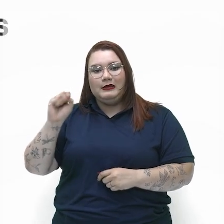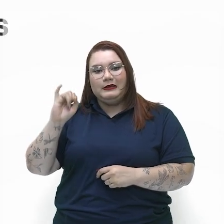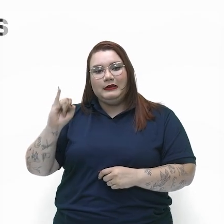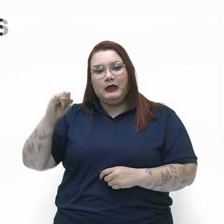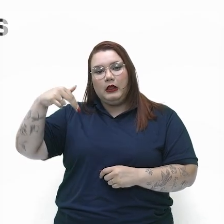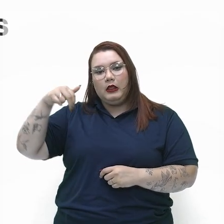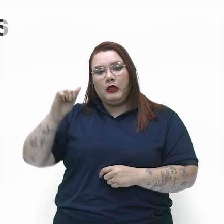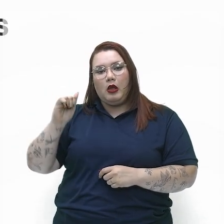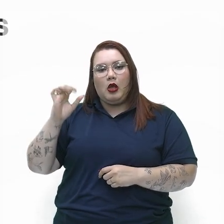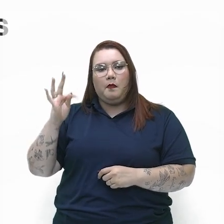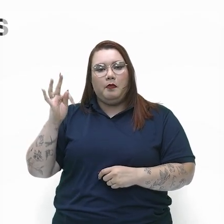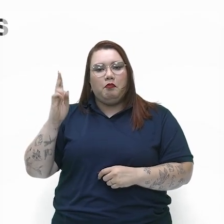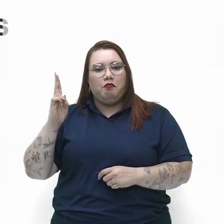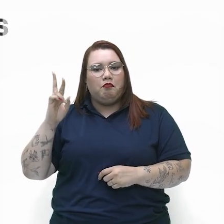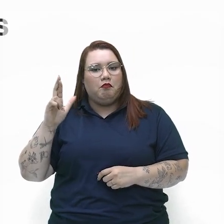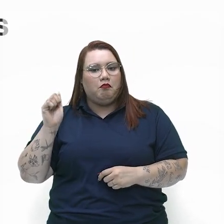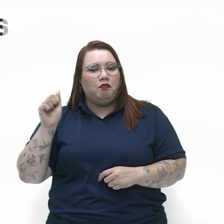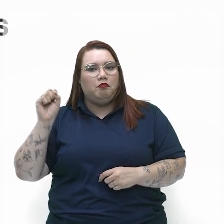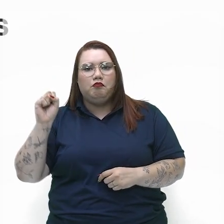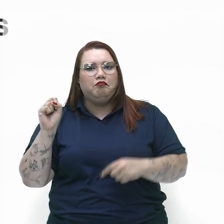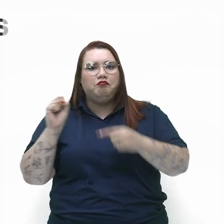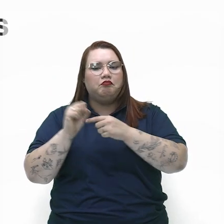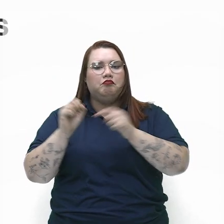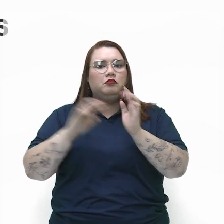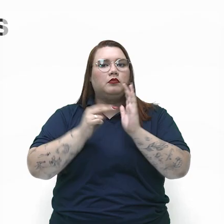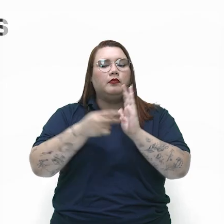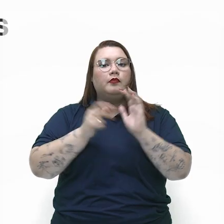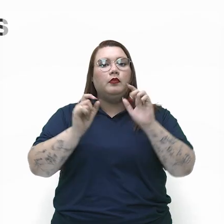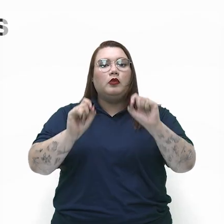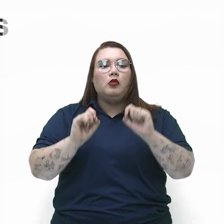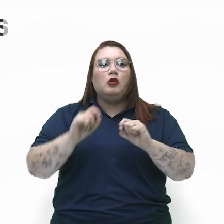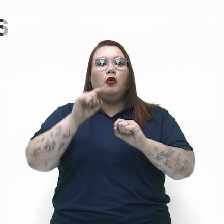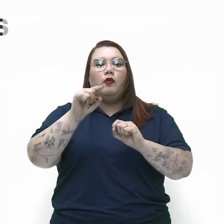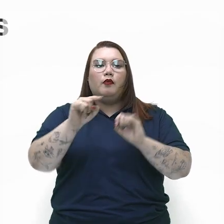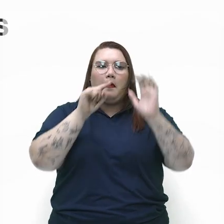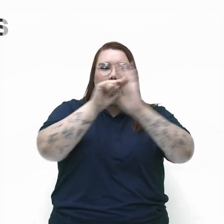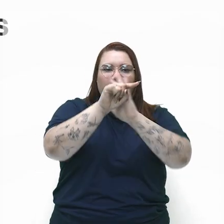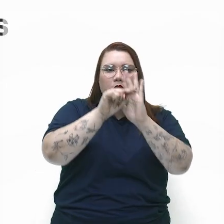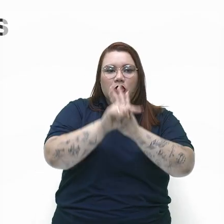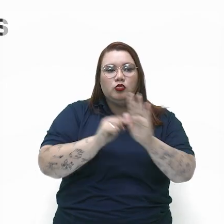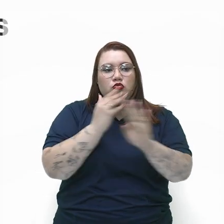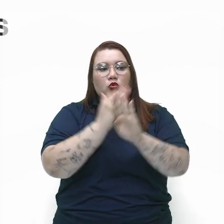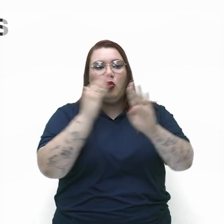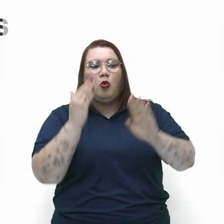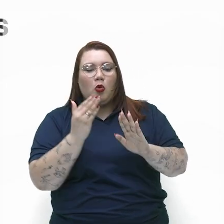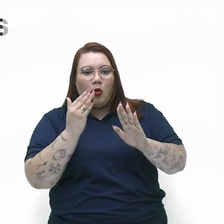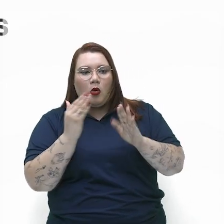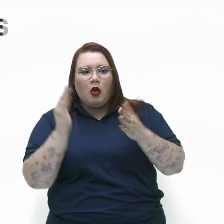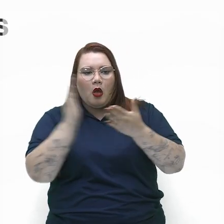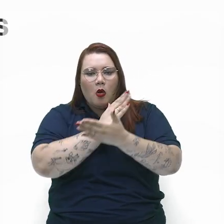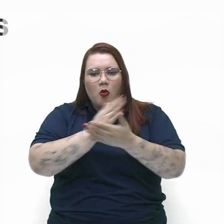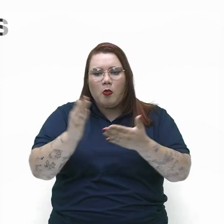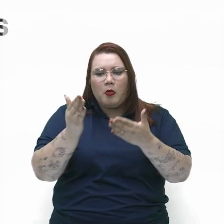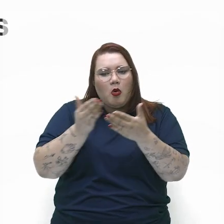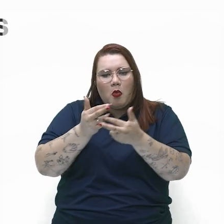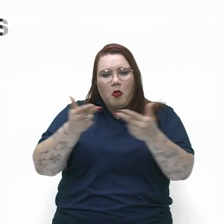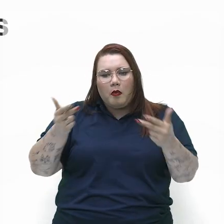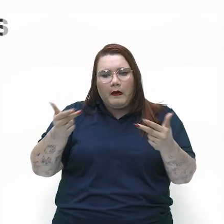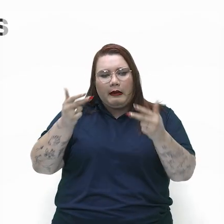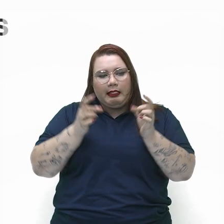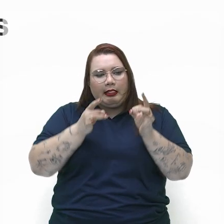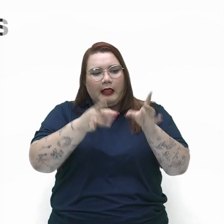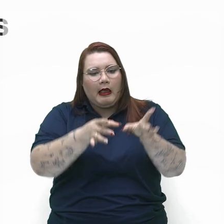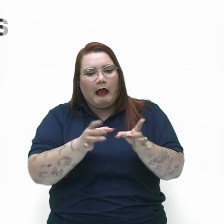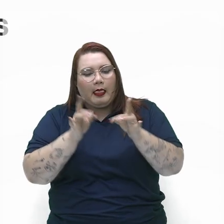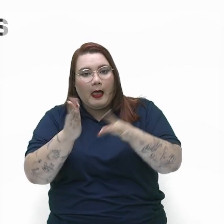seriam vestígios, seriam, como é que eu posso dizer, quando você está fazendo uma investigação, seria qualquer prova